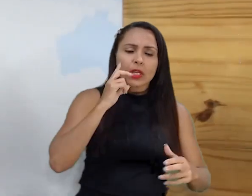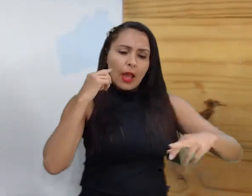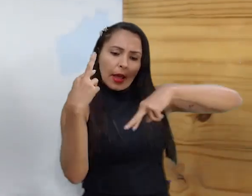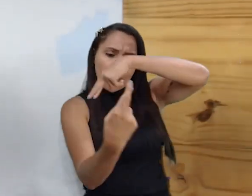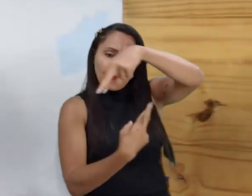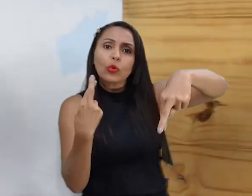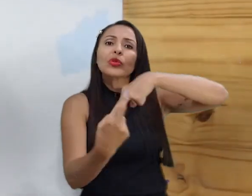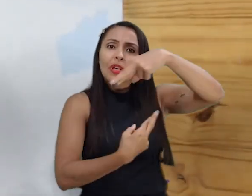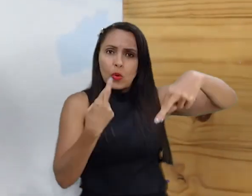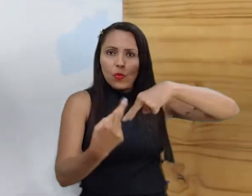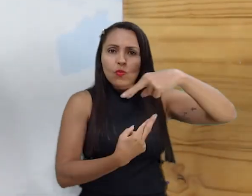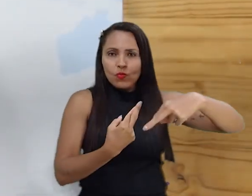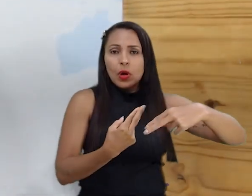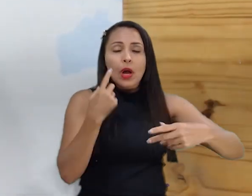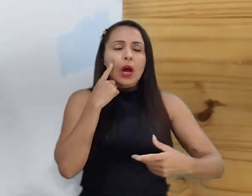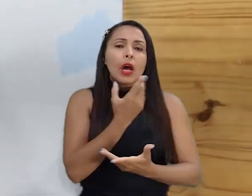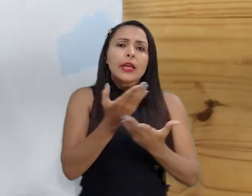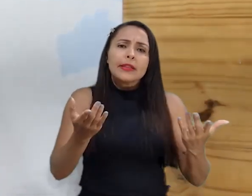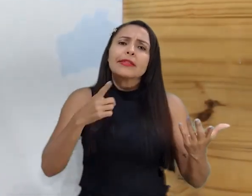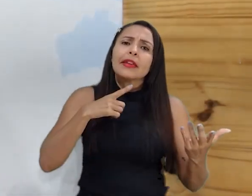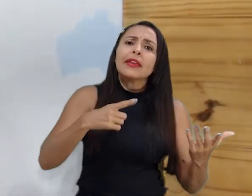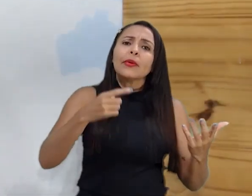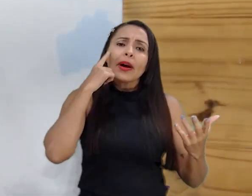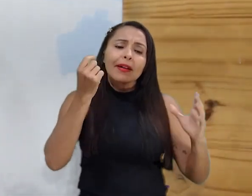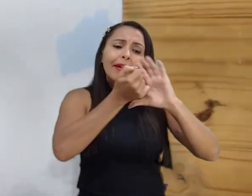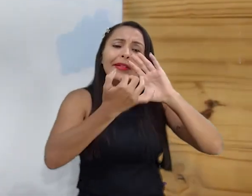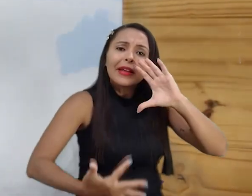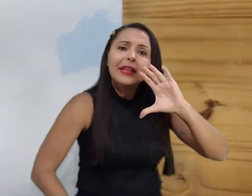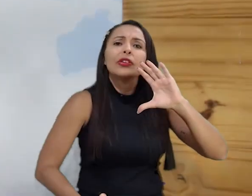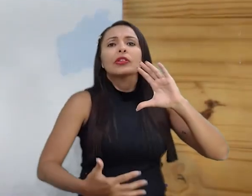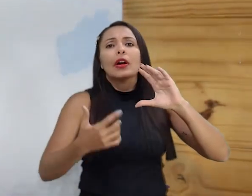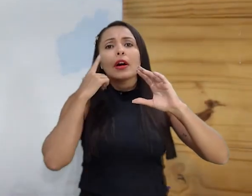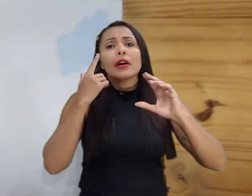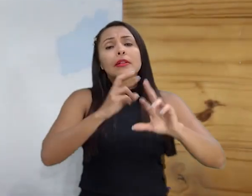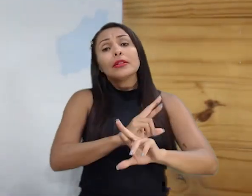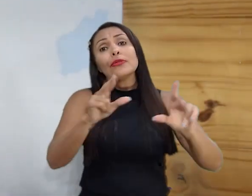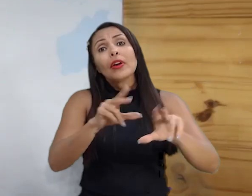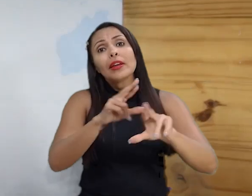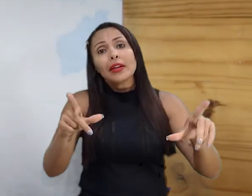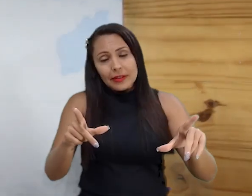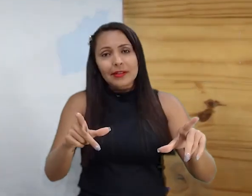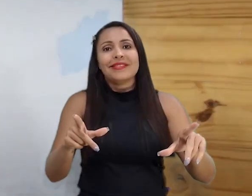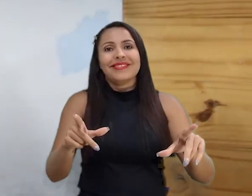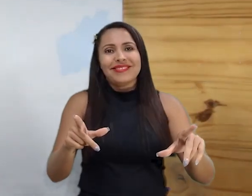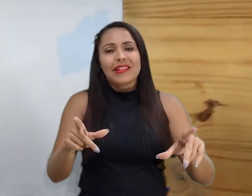revolução, da Revolução Soviética. Então tem uma característica, uma pegada completamente diferente do dadaísmo,